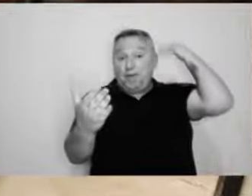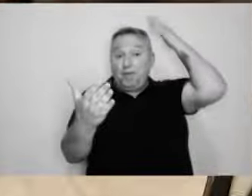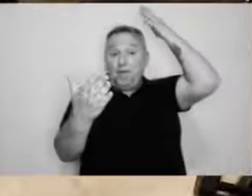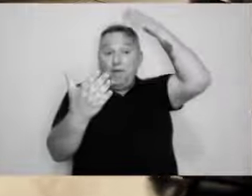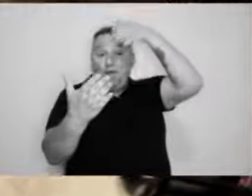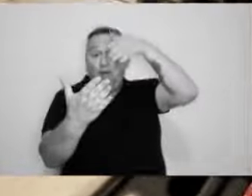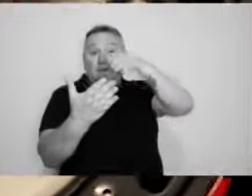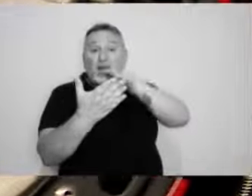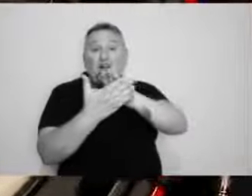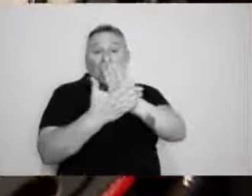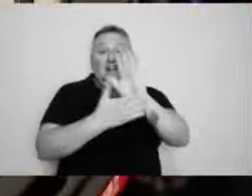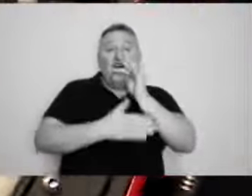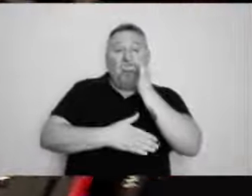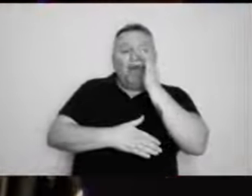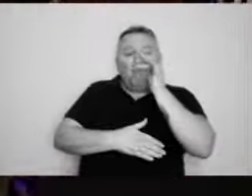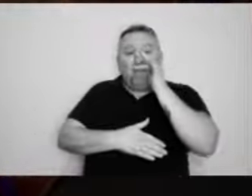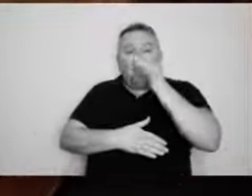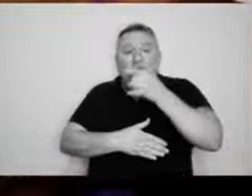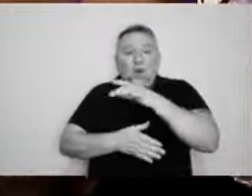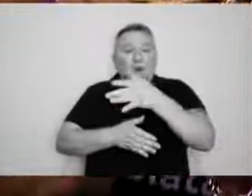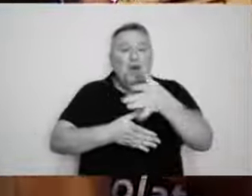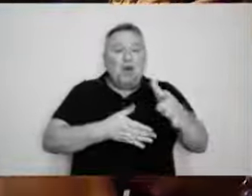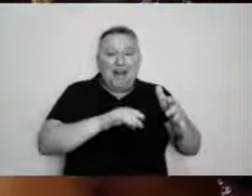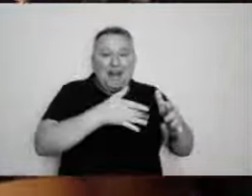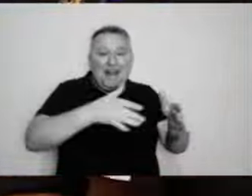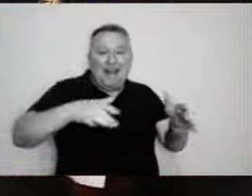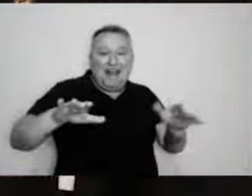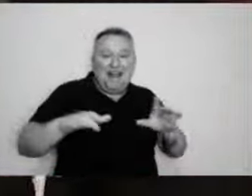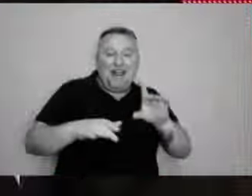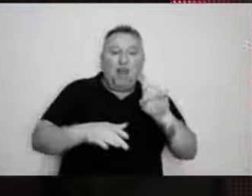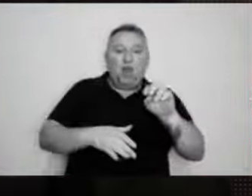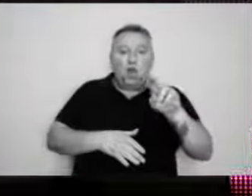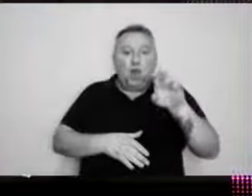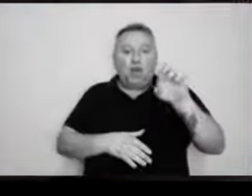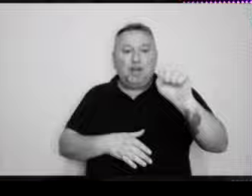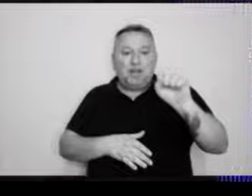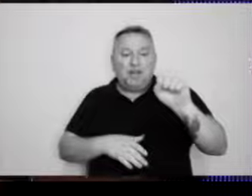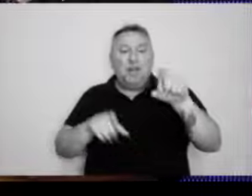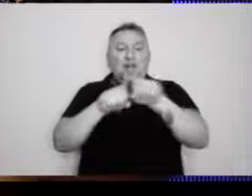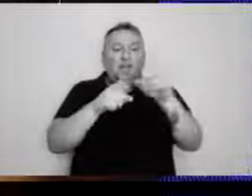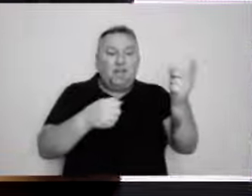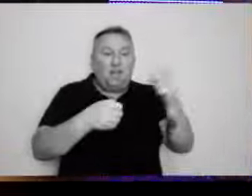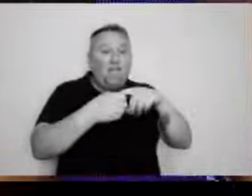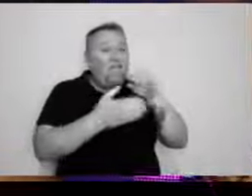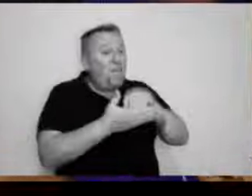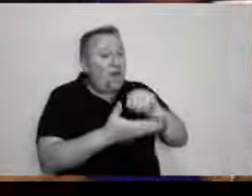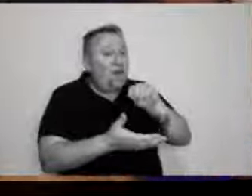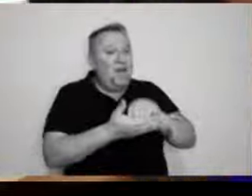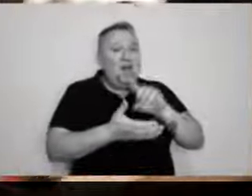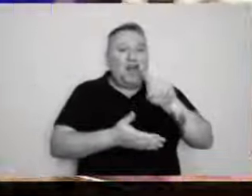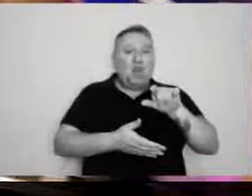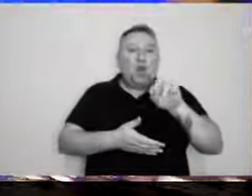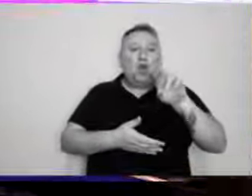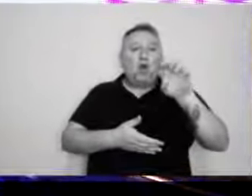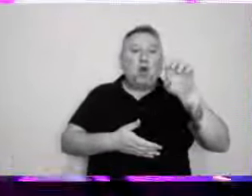Deixei os meus clones na beira do mar. Maria das Dores já voltou pro lar. Só falta Dolores pra me